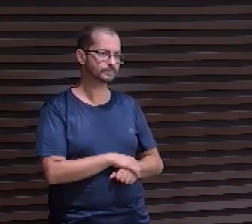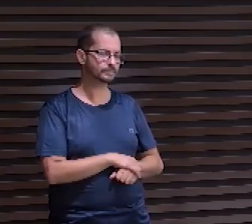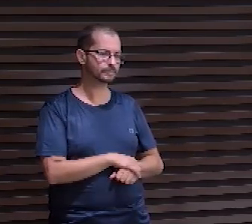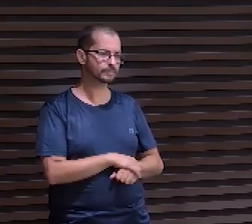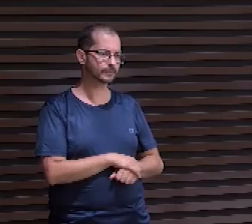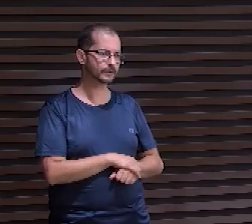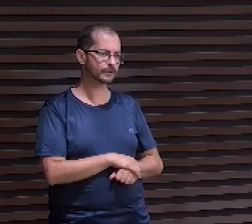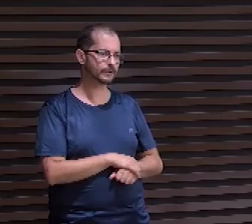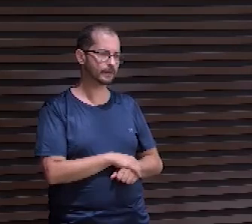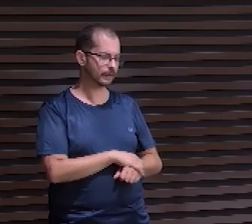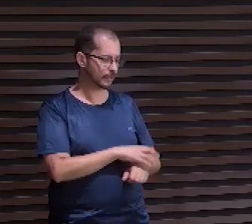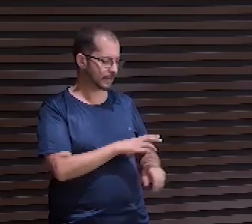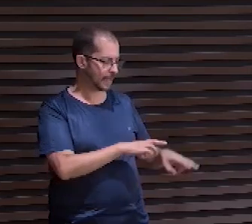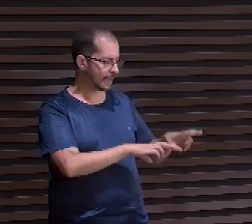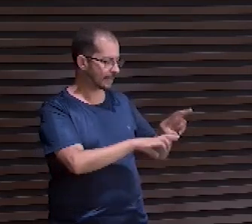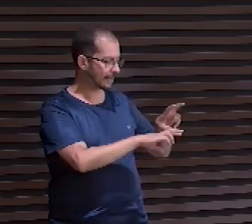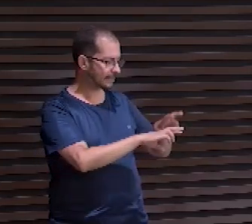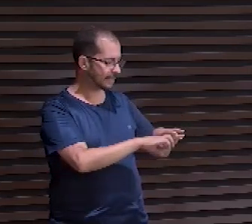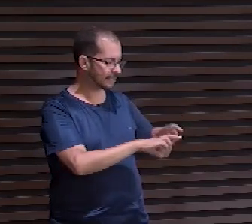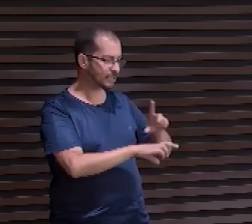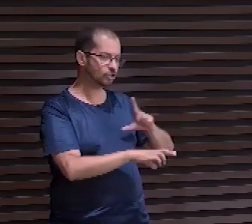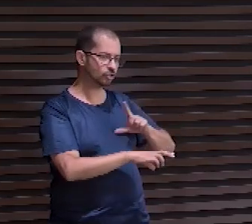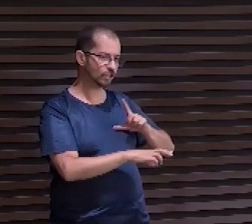que ele tinha ao lado da cama dele,